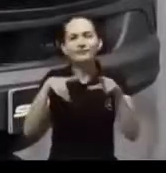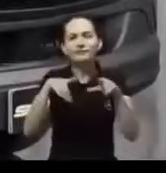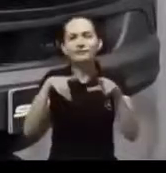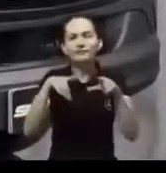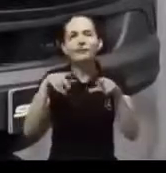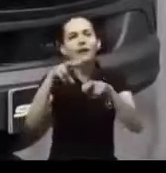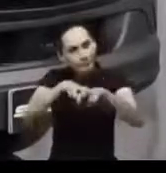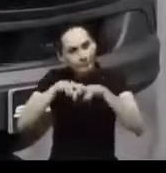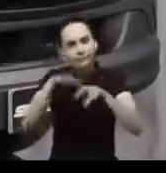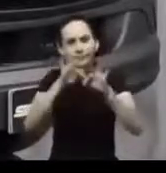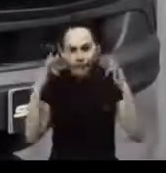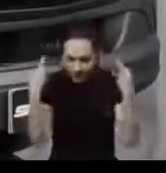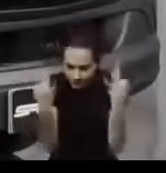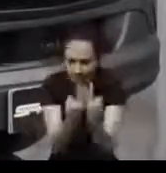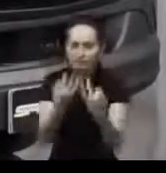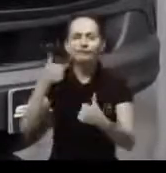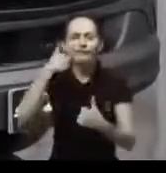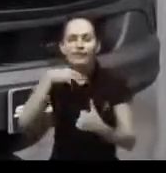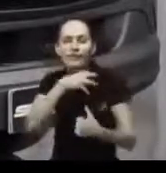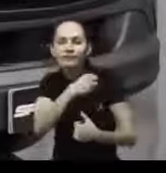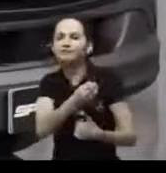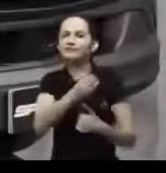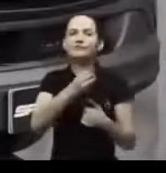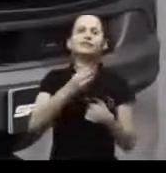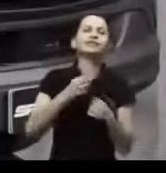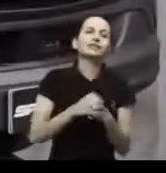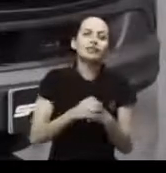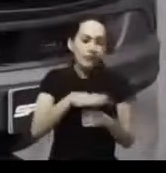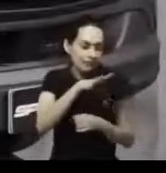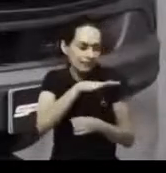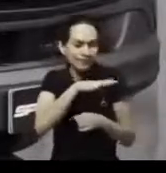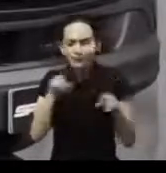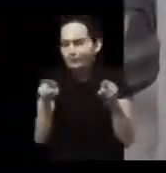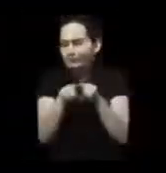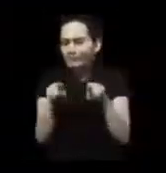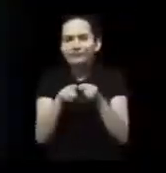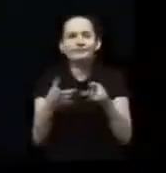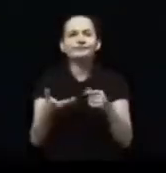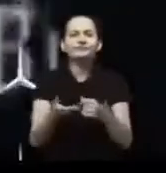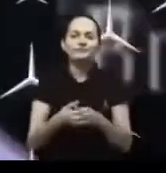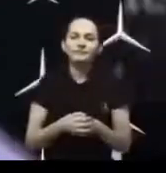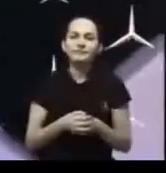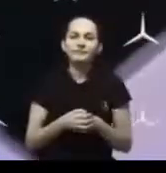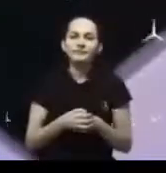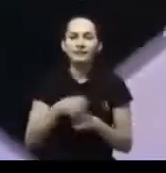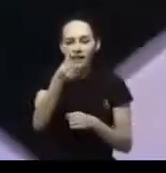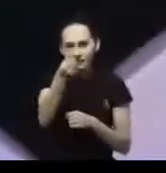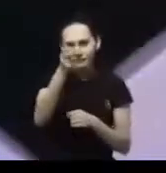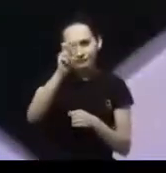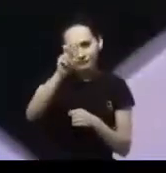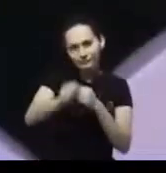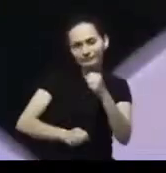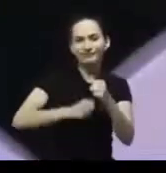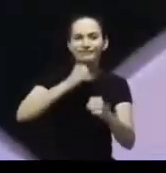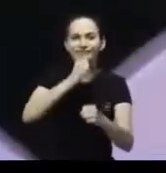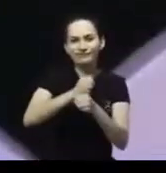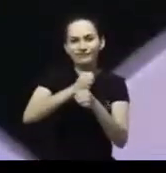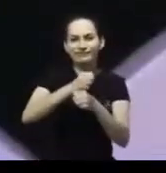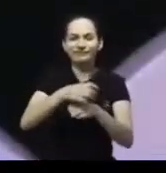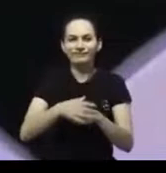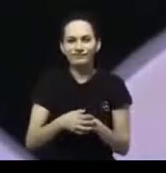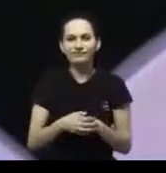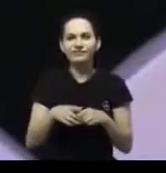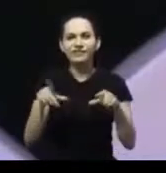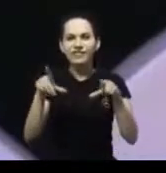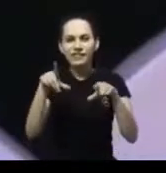a pela minha família pela minha filha pelo meu marido pelos meus pais e por todos aqueles que me cercam 65 anos